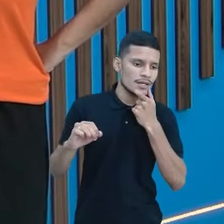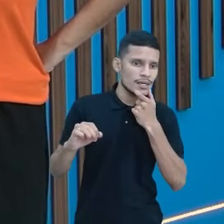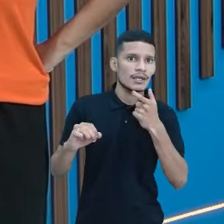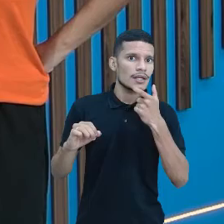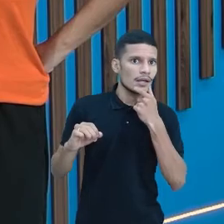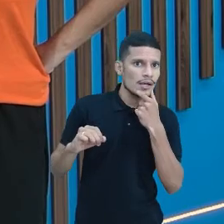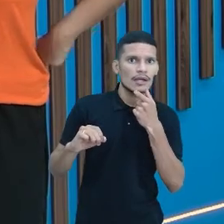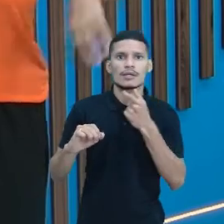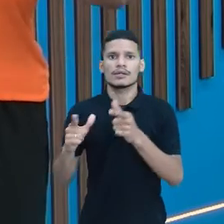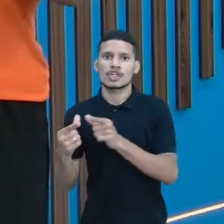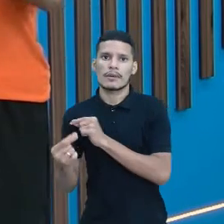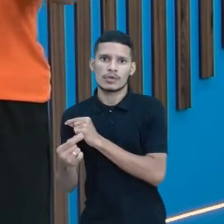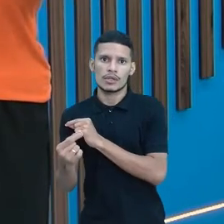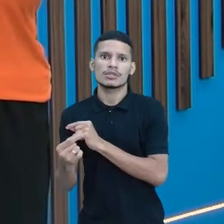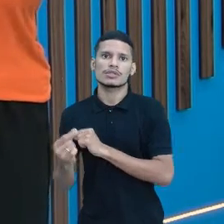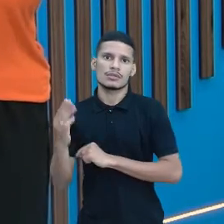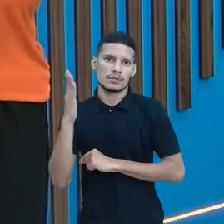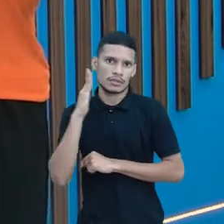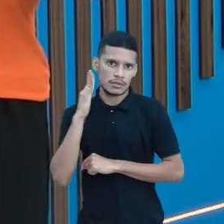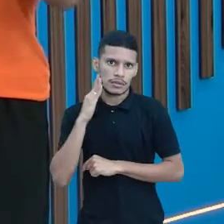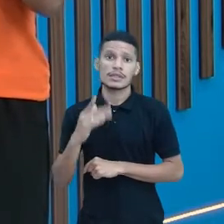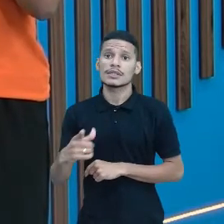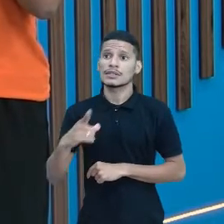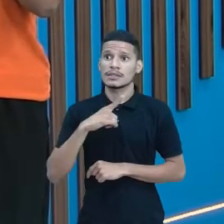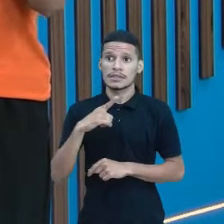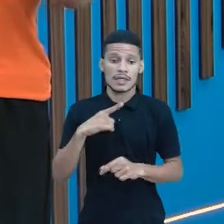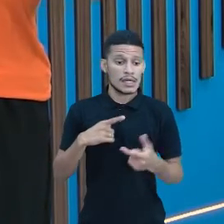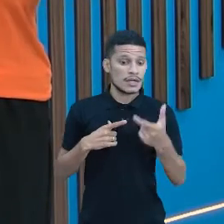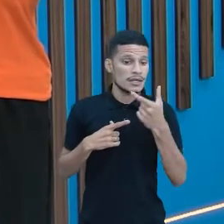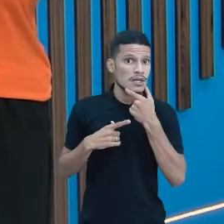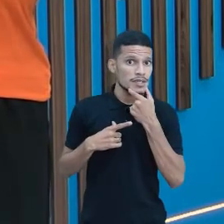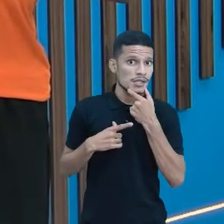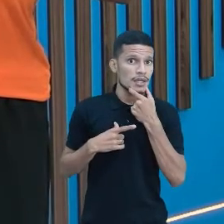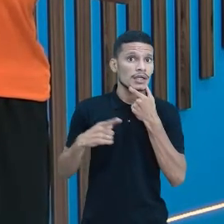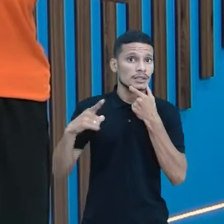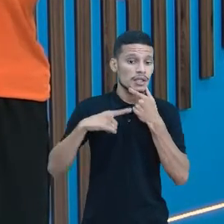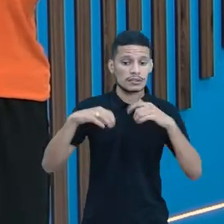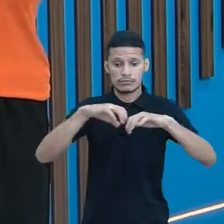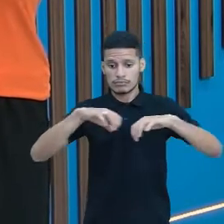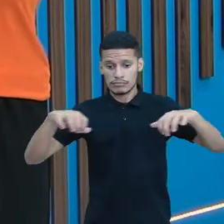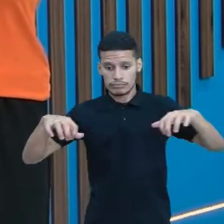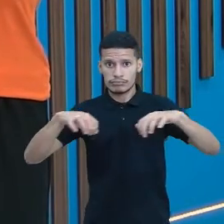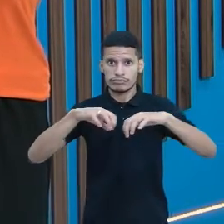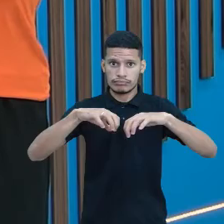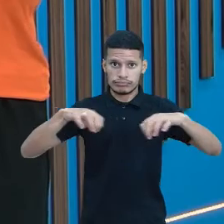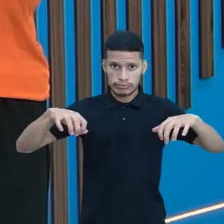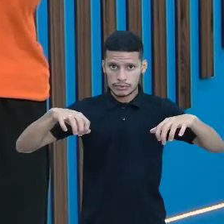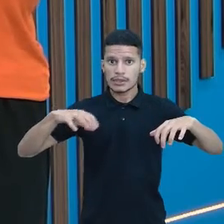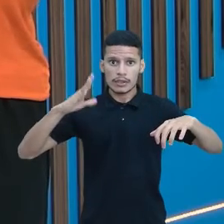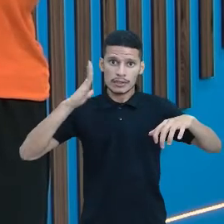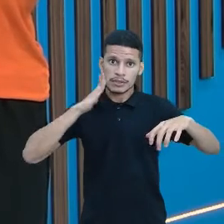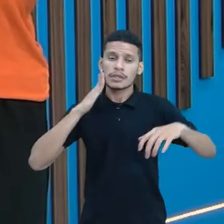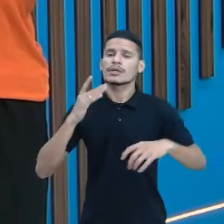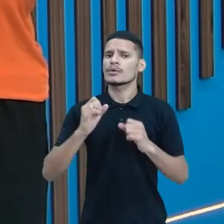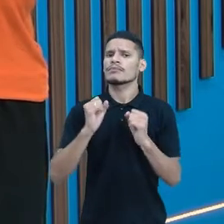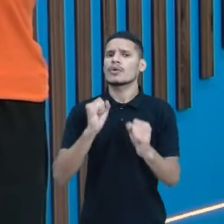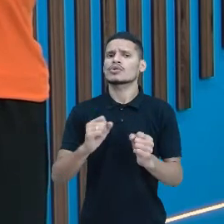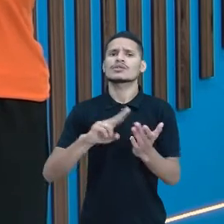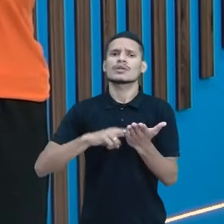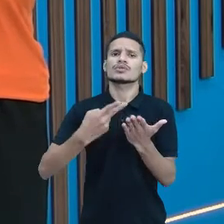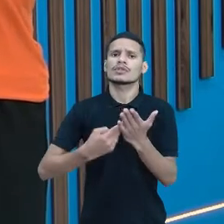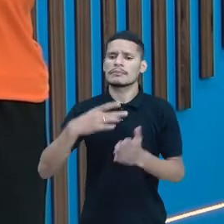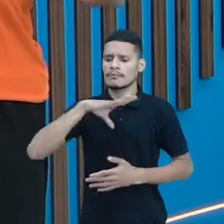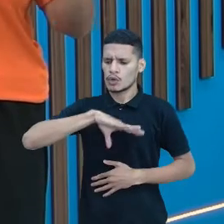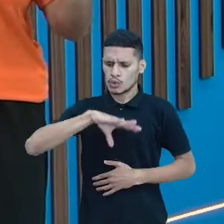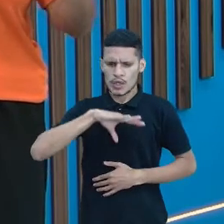japonês, tá? A gente precisava ter o inglês como uma língua intermediária. Então, por exemplo, eu podia traduzir do